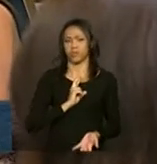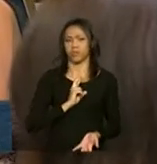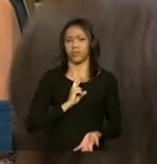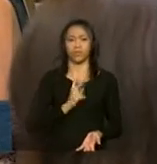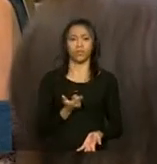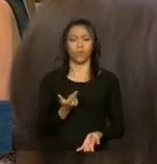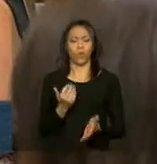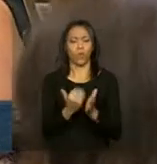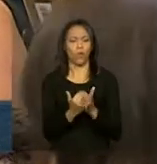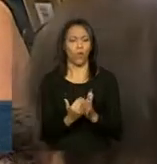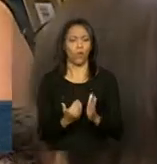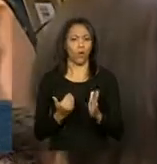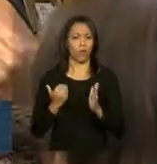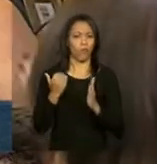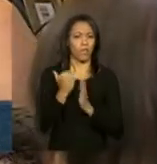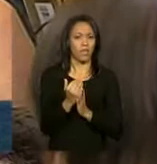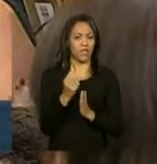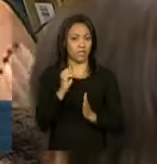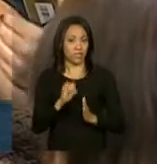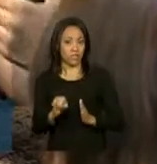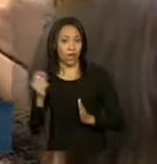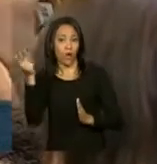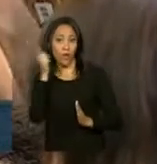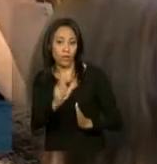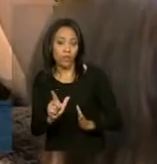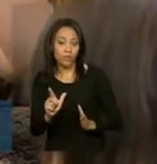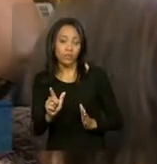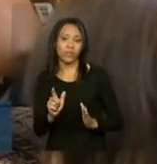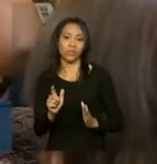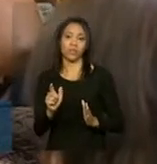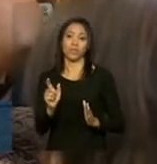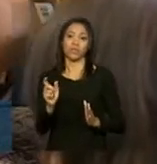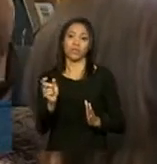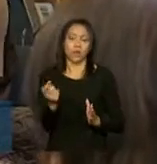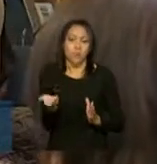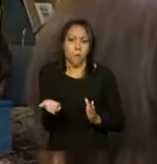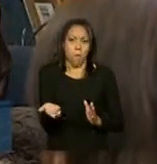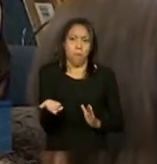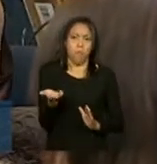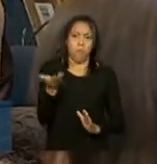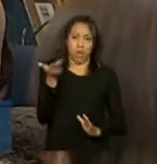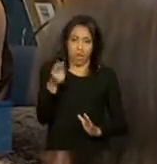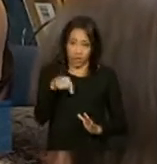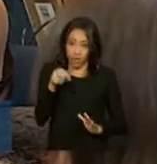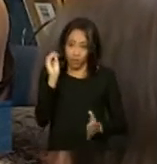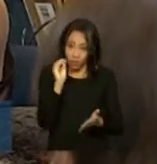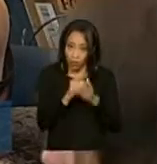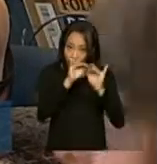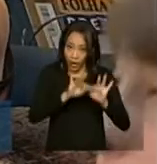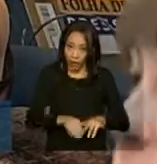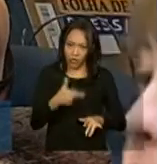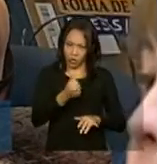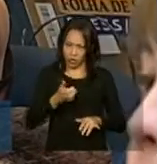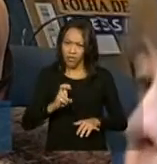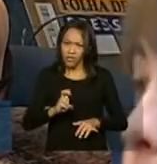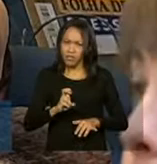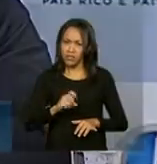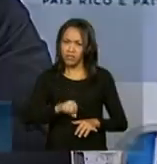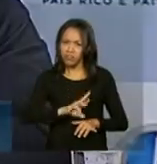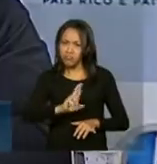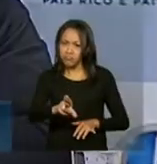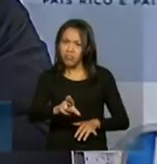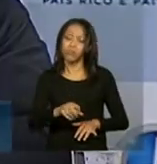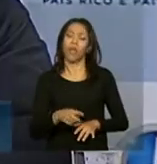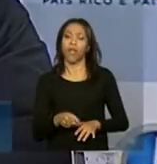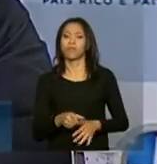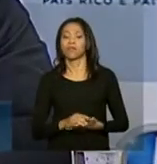O reajuste, se houver um impacto, esse reajuste, isso vai ser no reajuste de 2015, é isso? Os planos